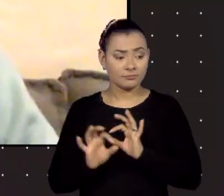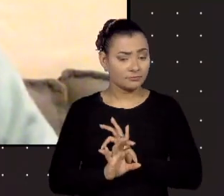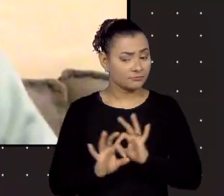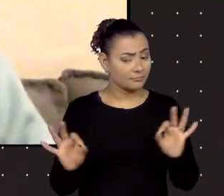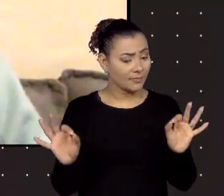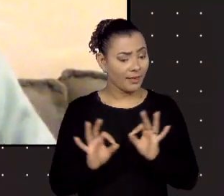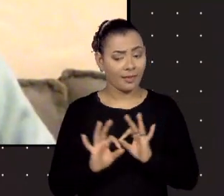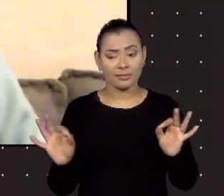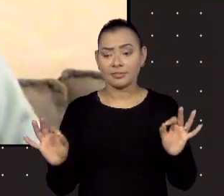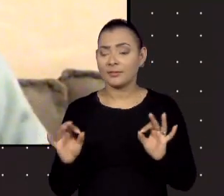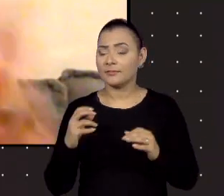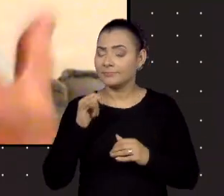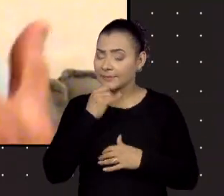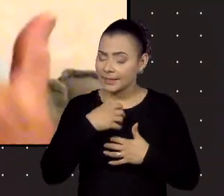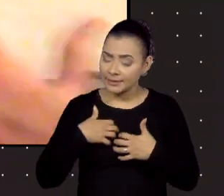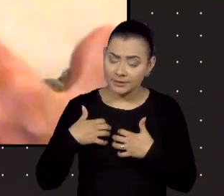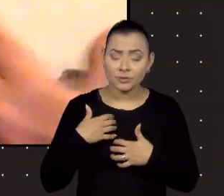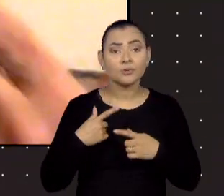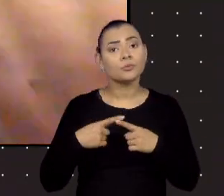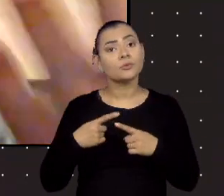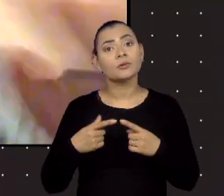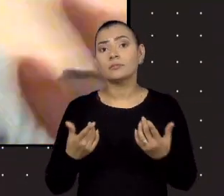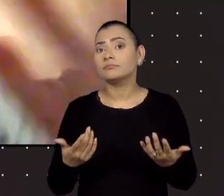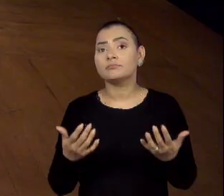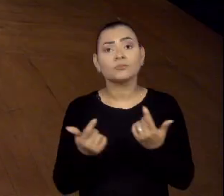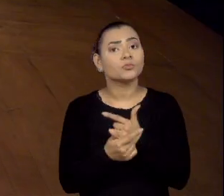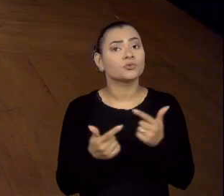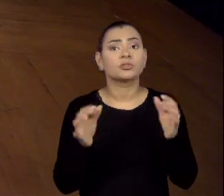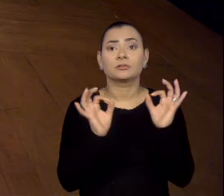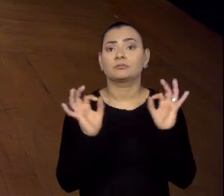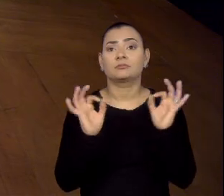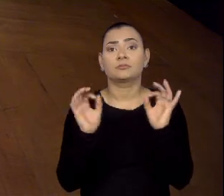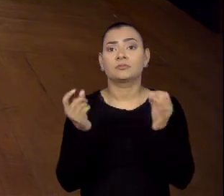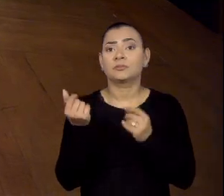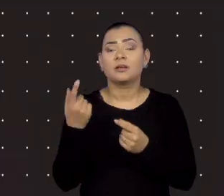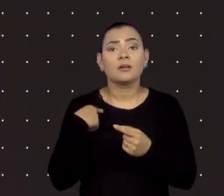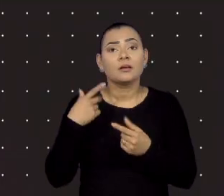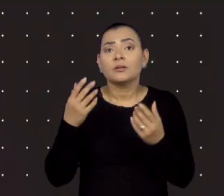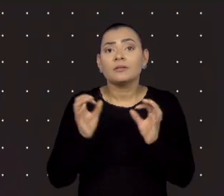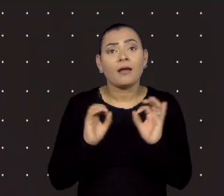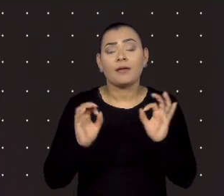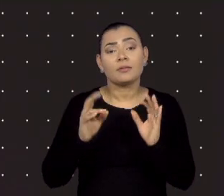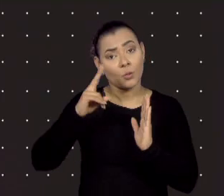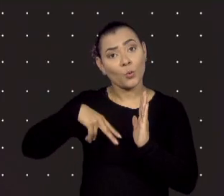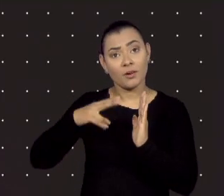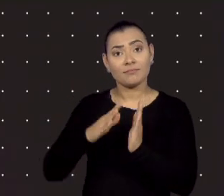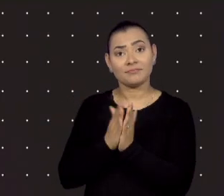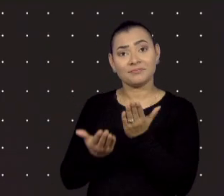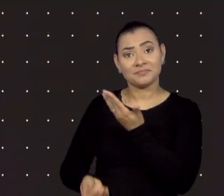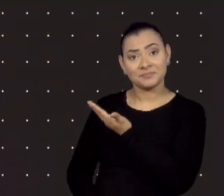Desolado, porque o filho da mãe, eu tinha lido Hemingway, e numa